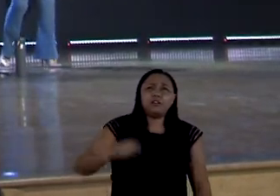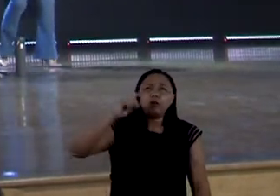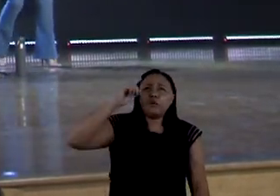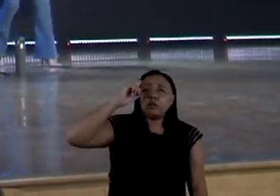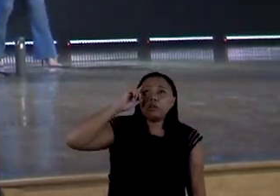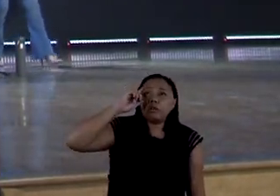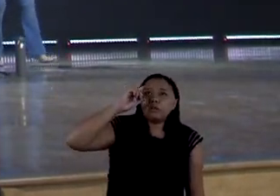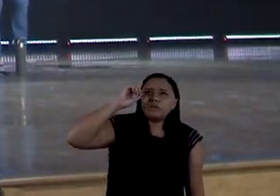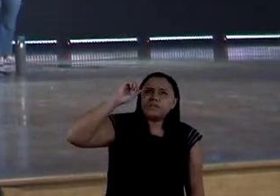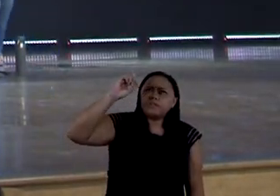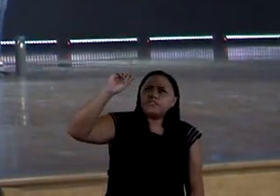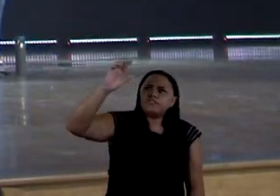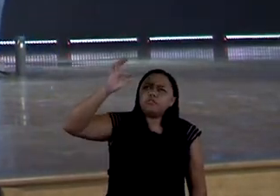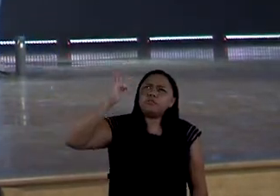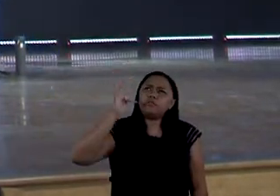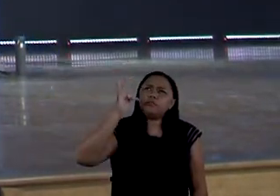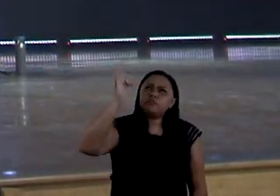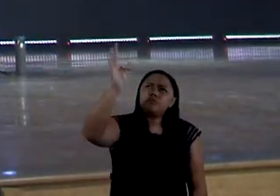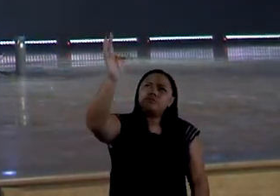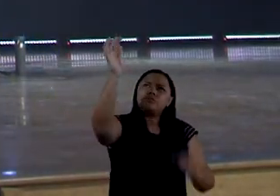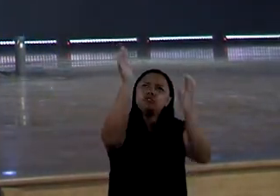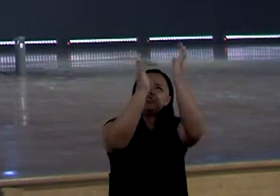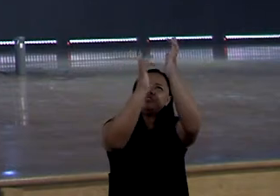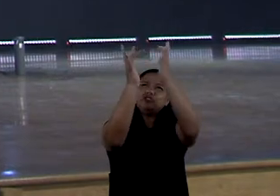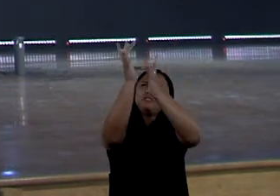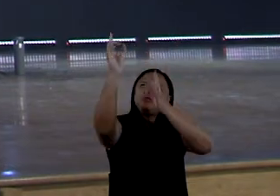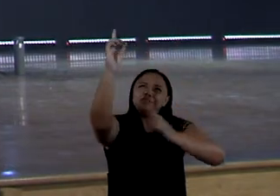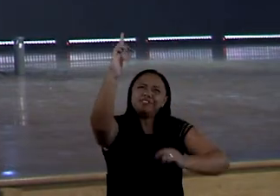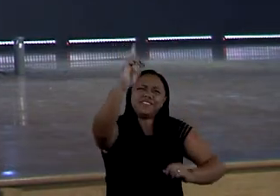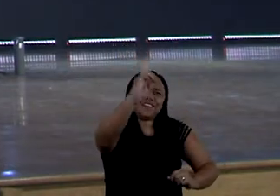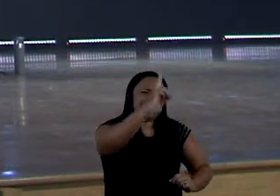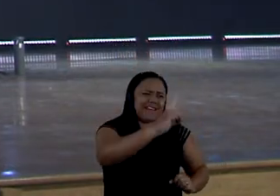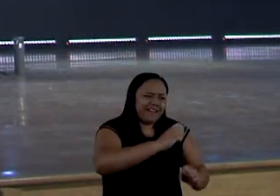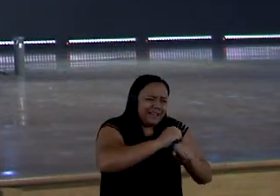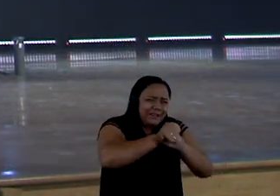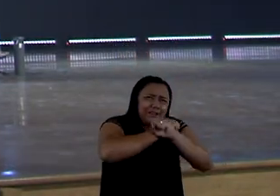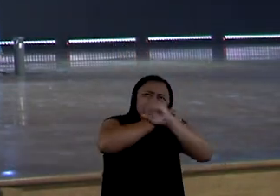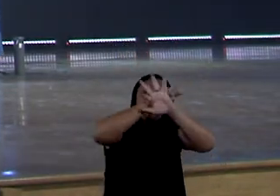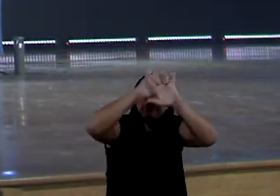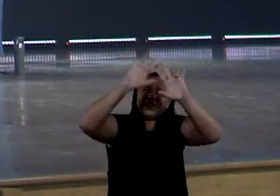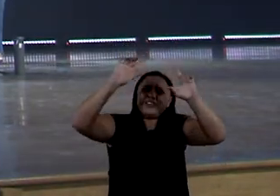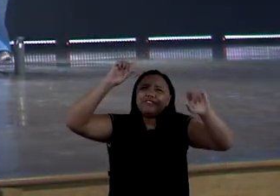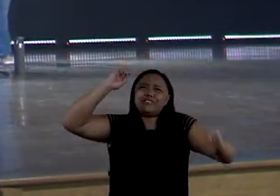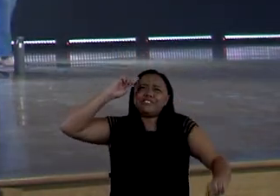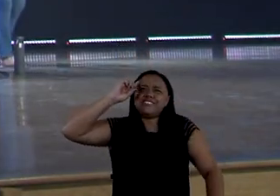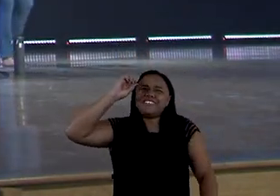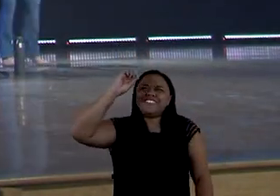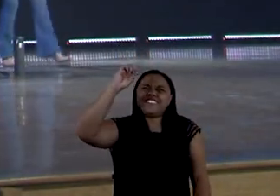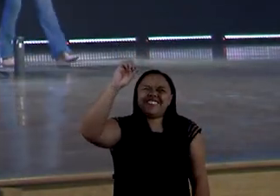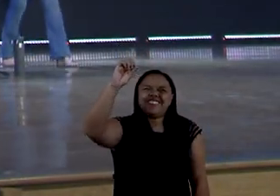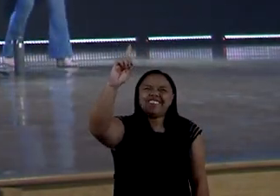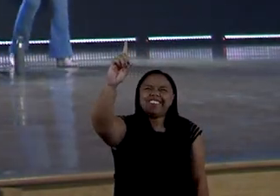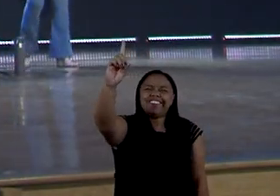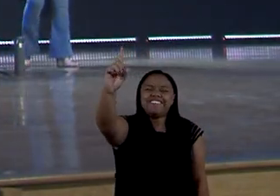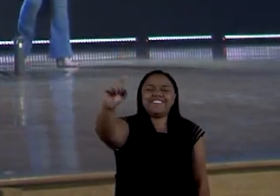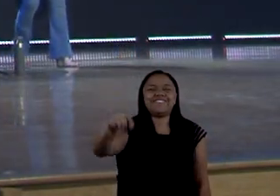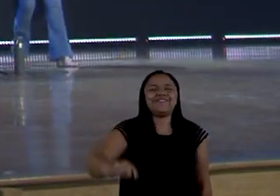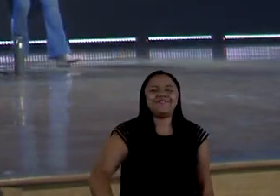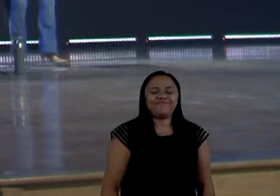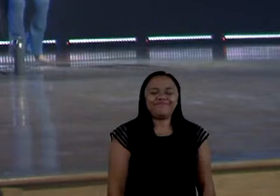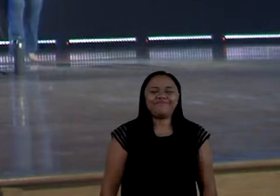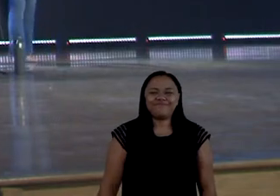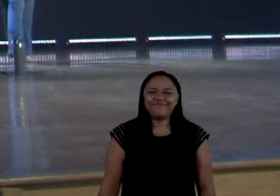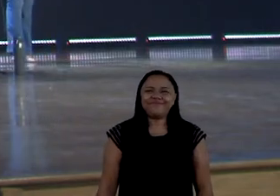Mas nada se comparará com a glória que há de